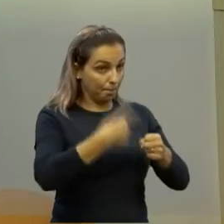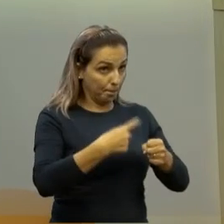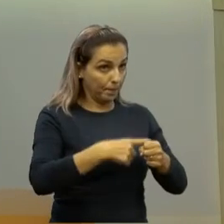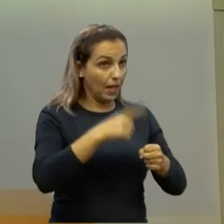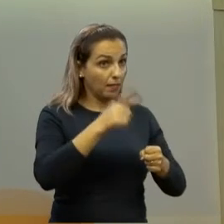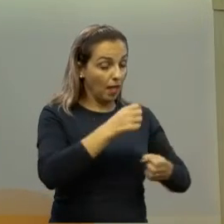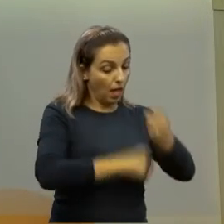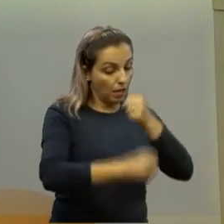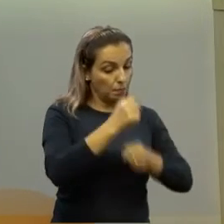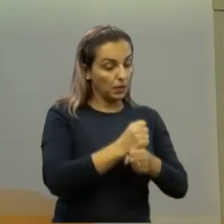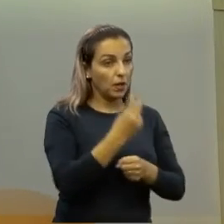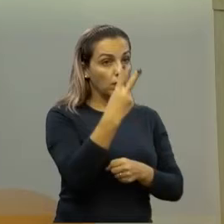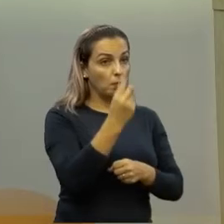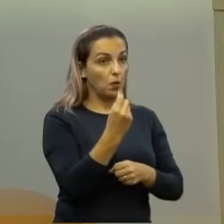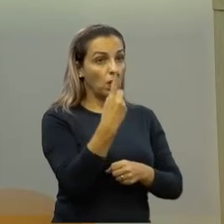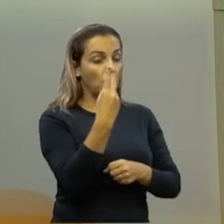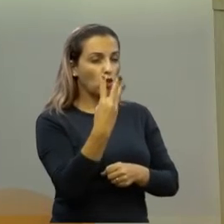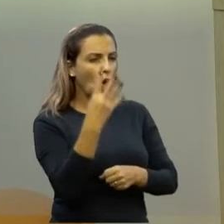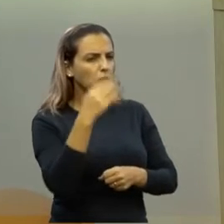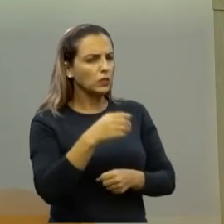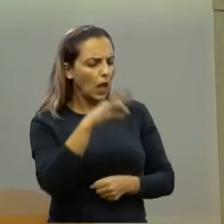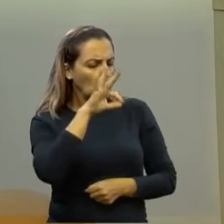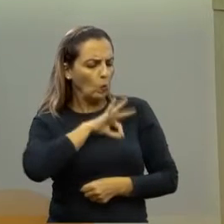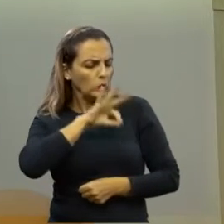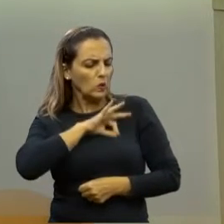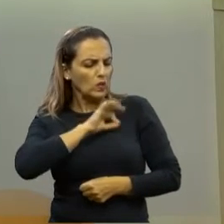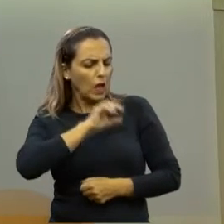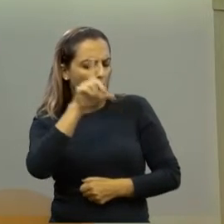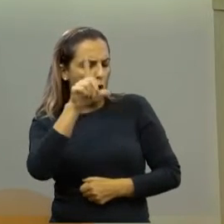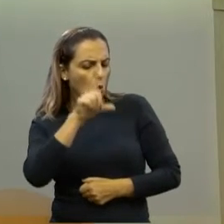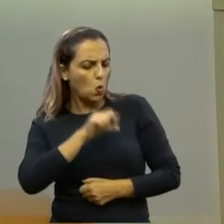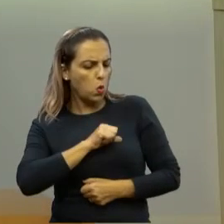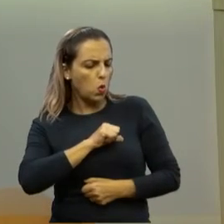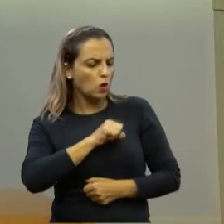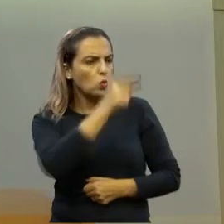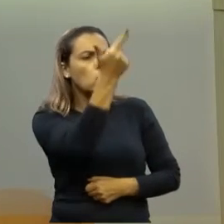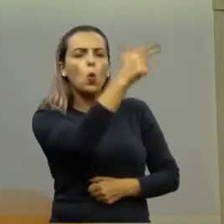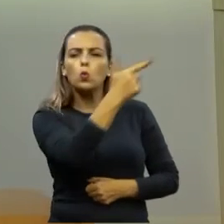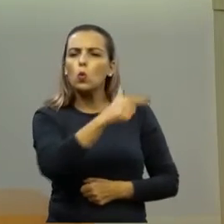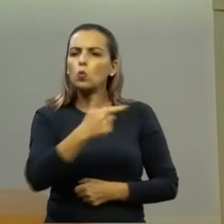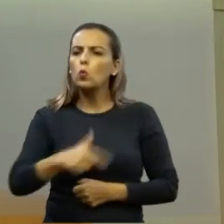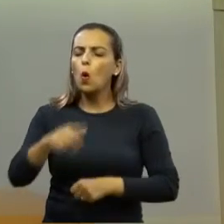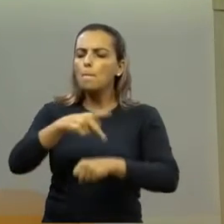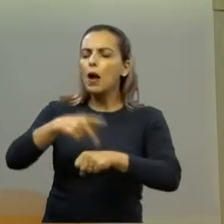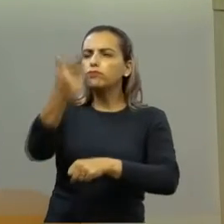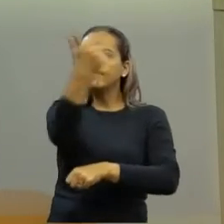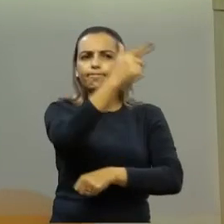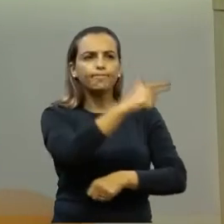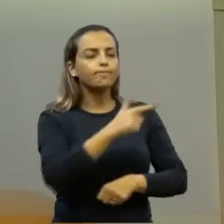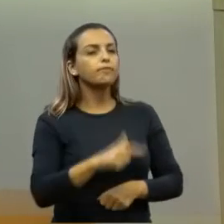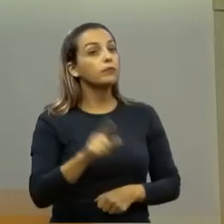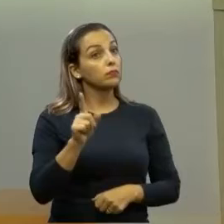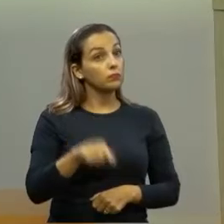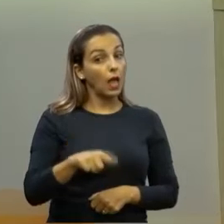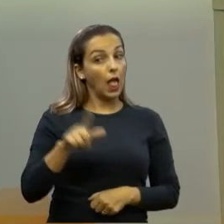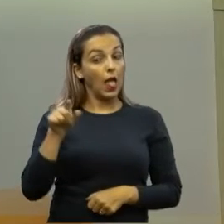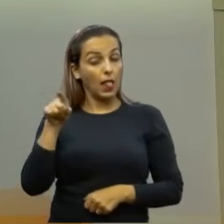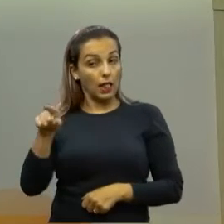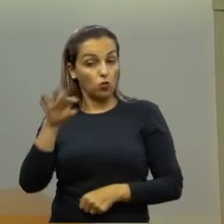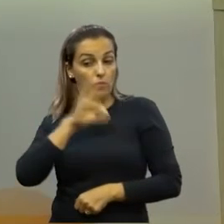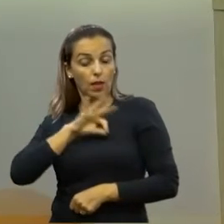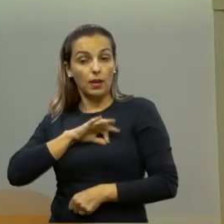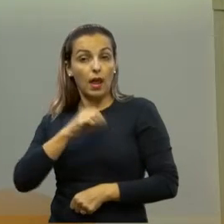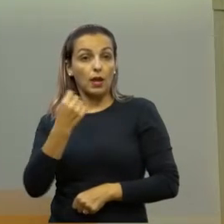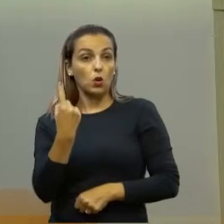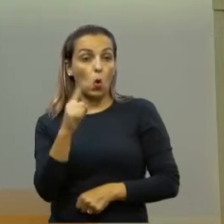começou a compreender que ganhava muito menos que os demais médicos de outras nacionalidades aos colegas caberia 11 mil